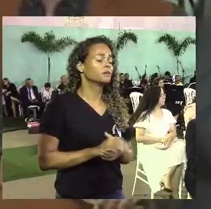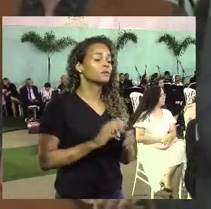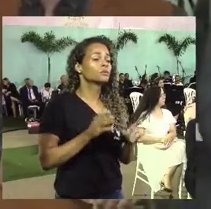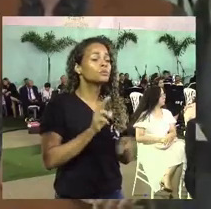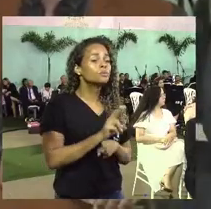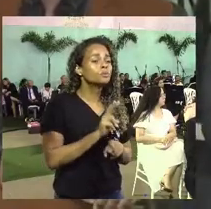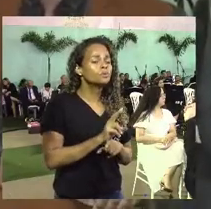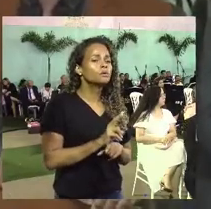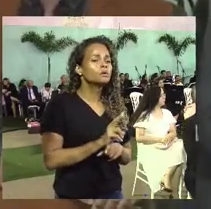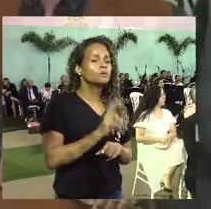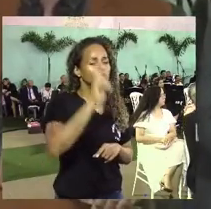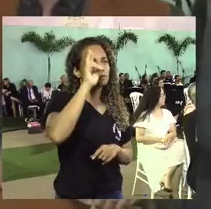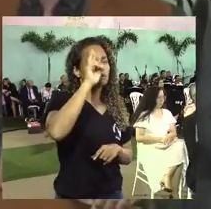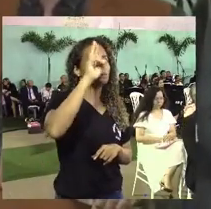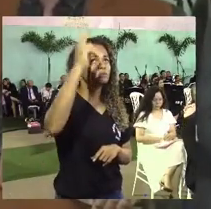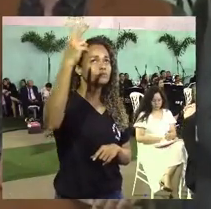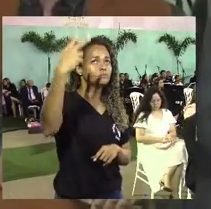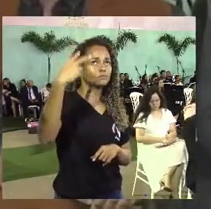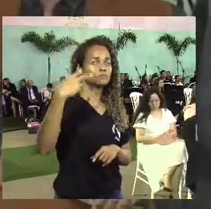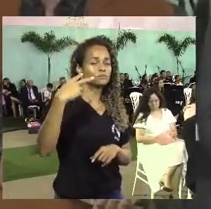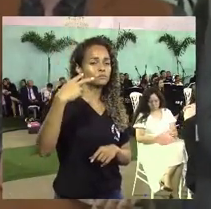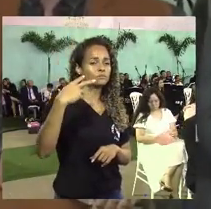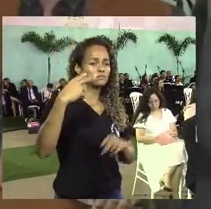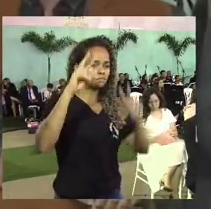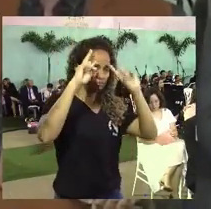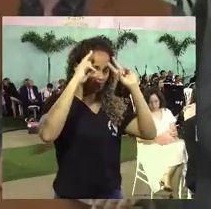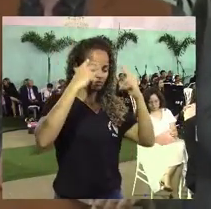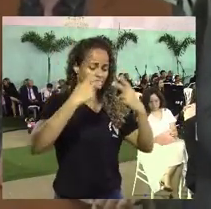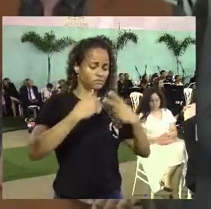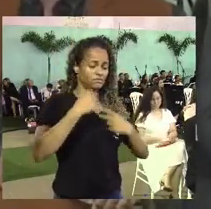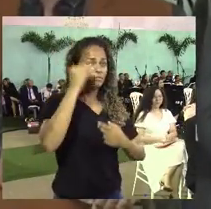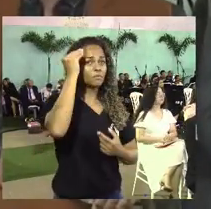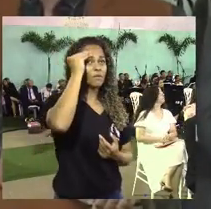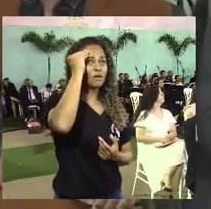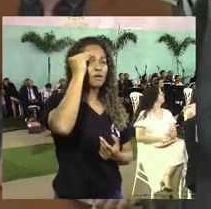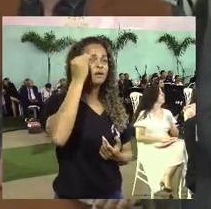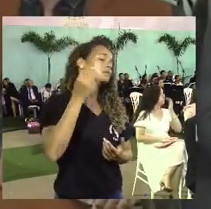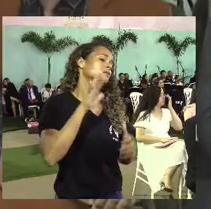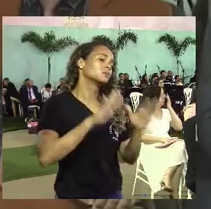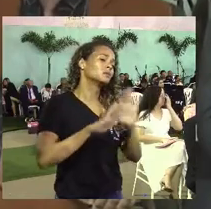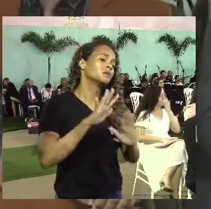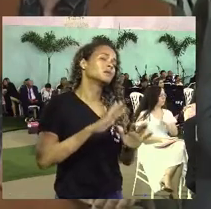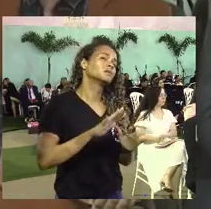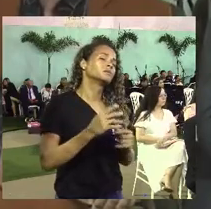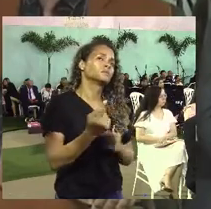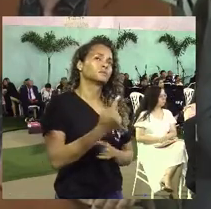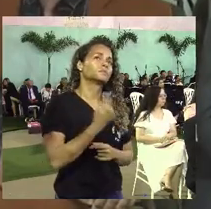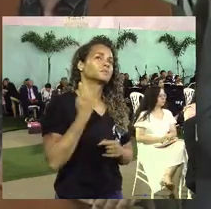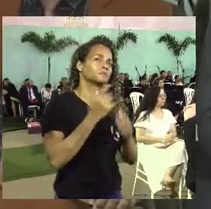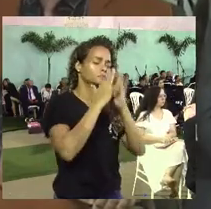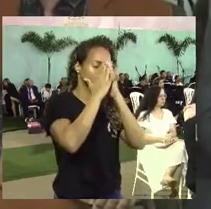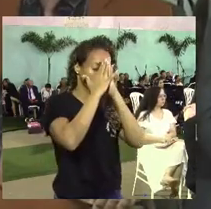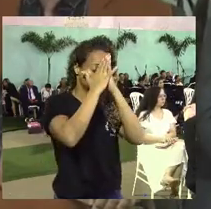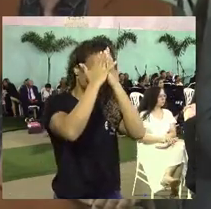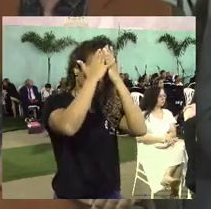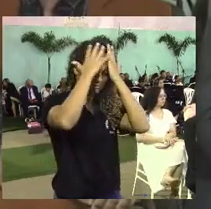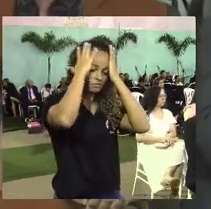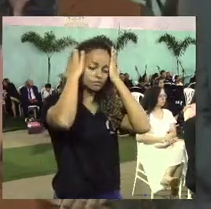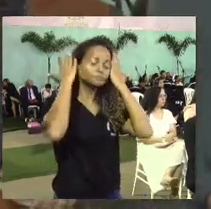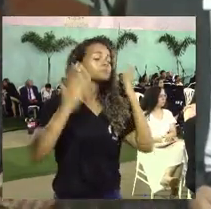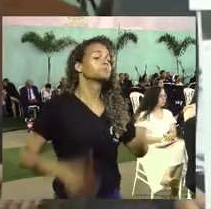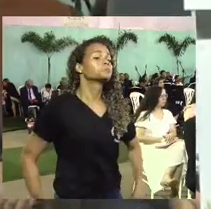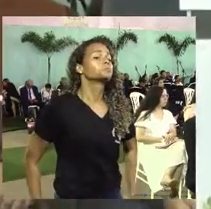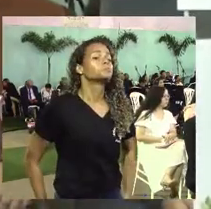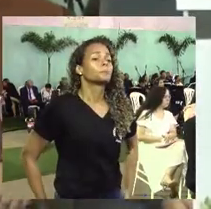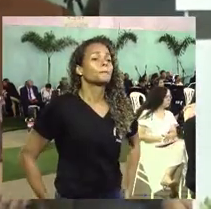disser o senhor olha para tuas ameaças e consegue os teus servos que falem com toda ousadia